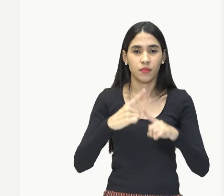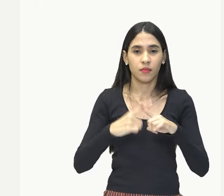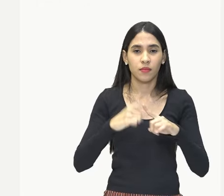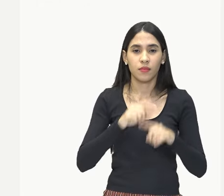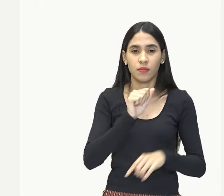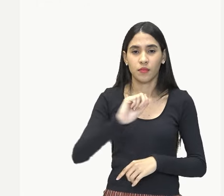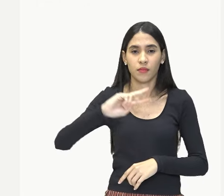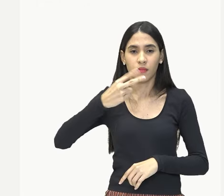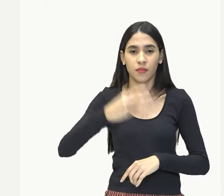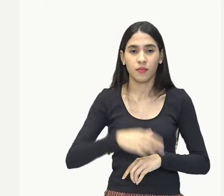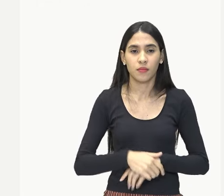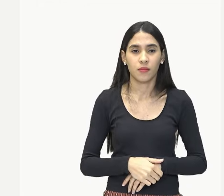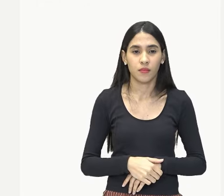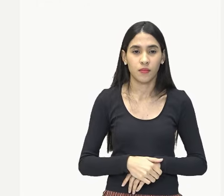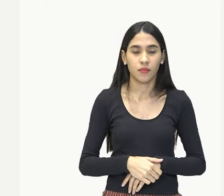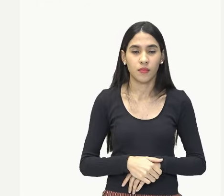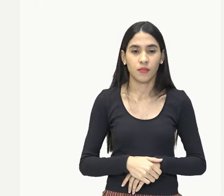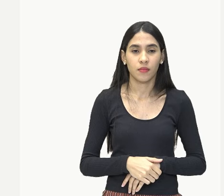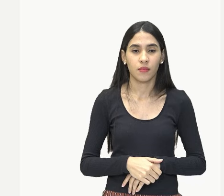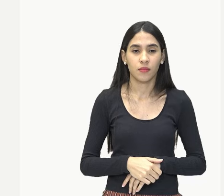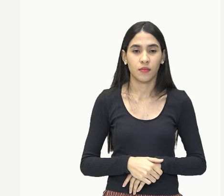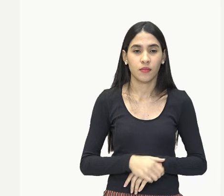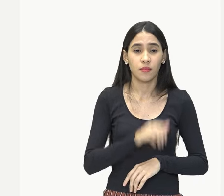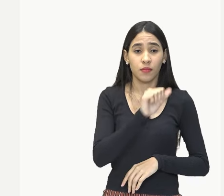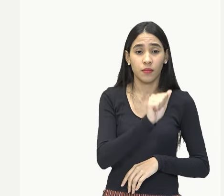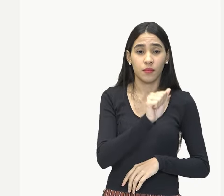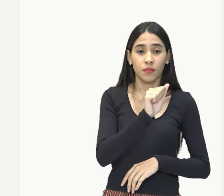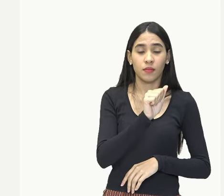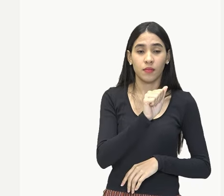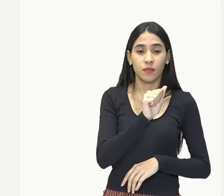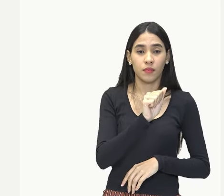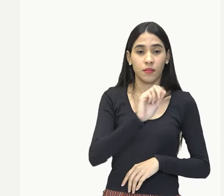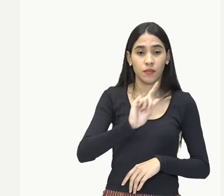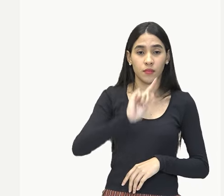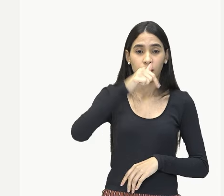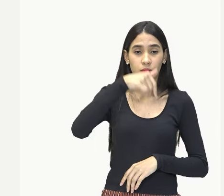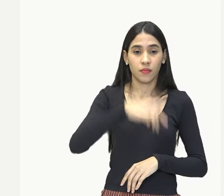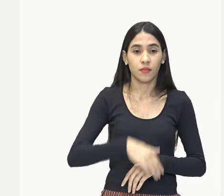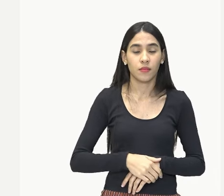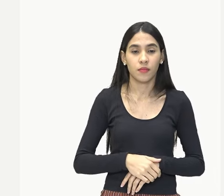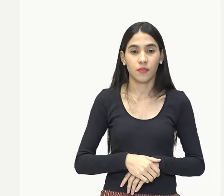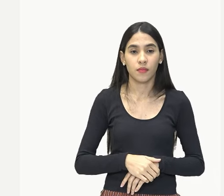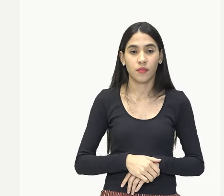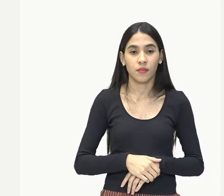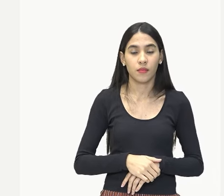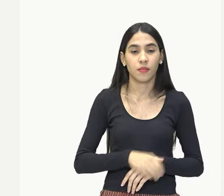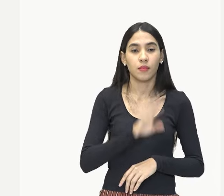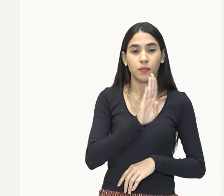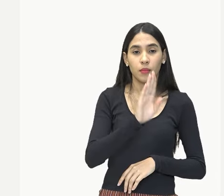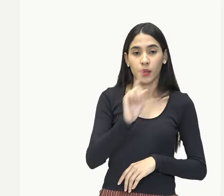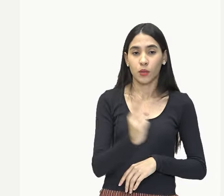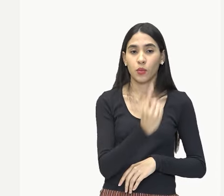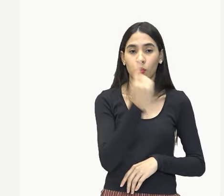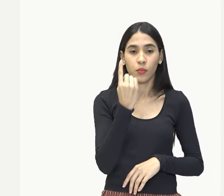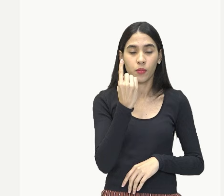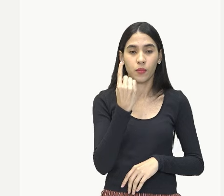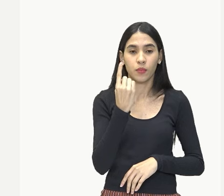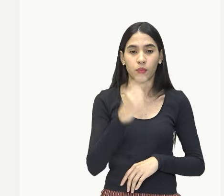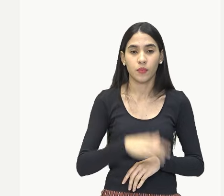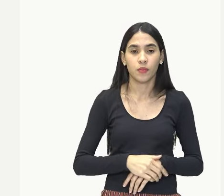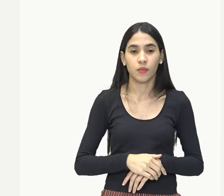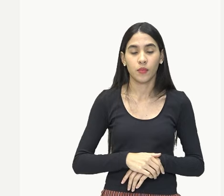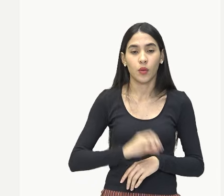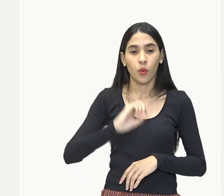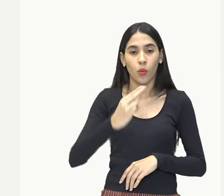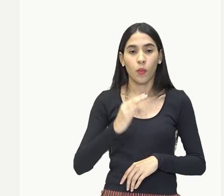quadrado, A à sétima. O B está elevado a 1. B elevado a 1, com b ao quadrado?